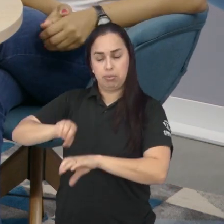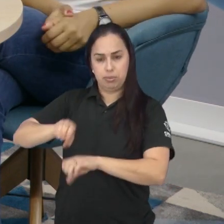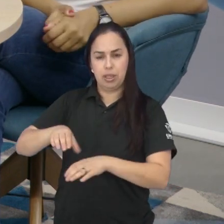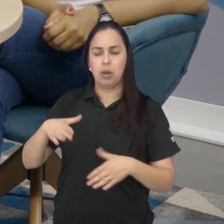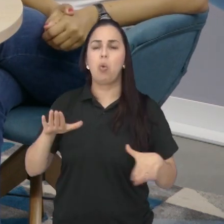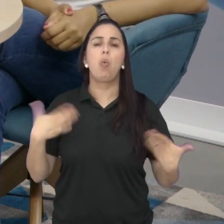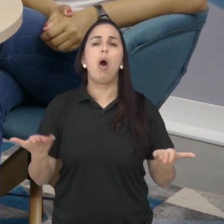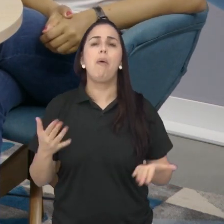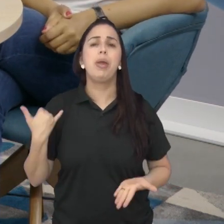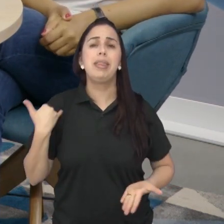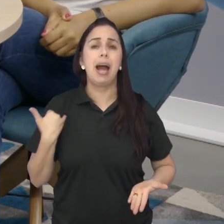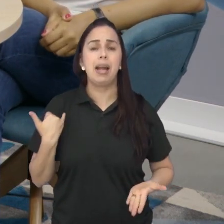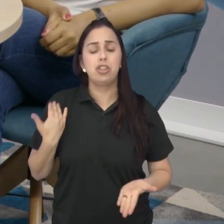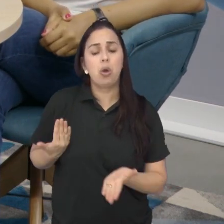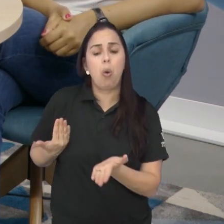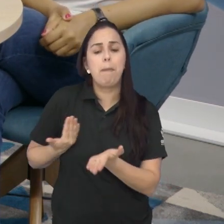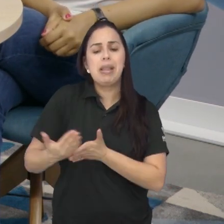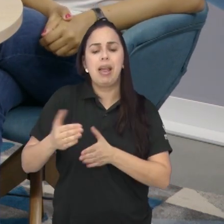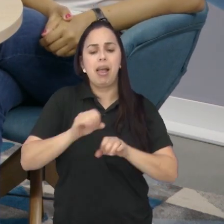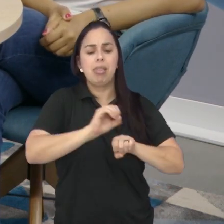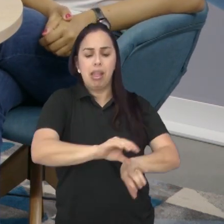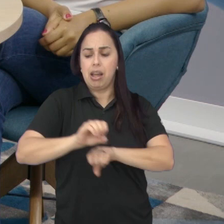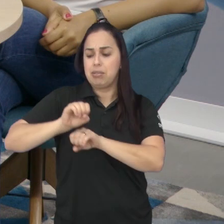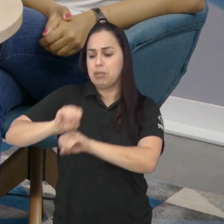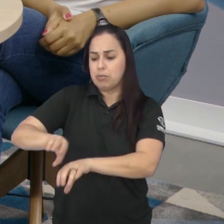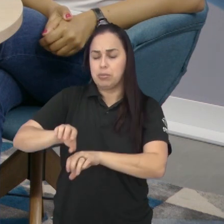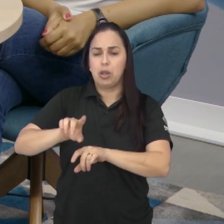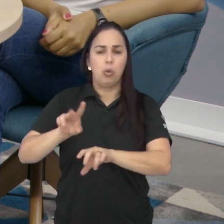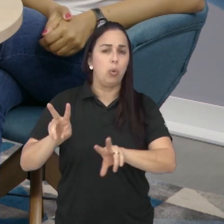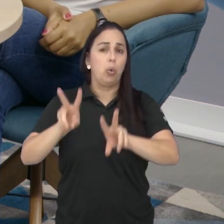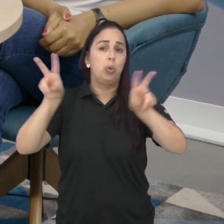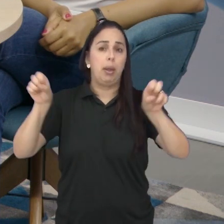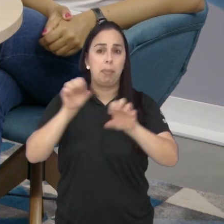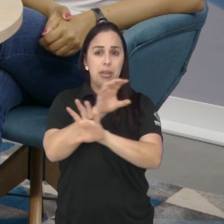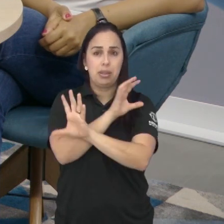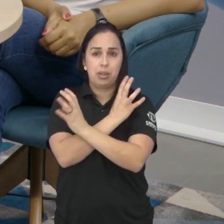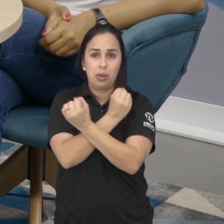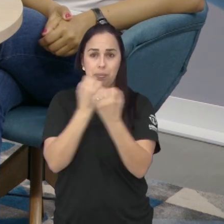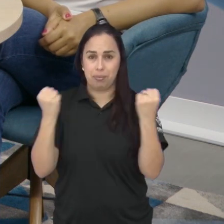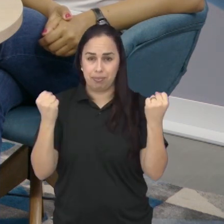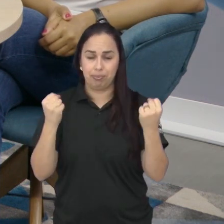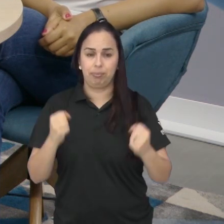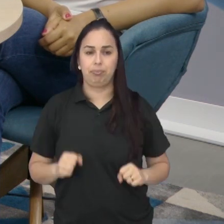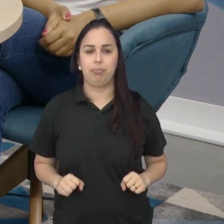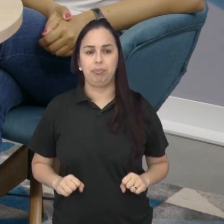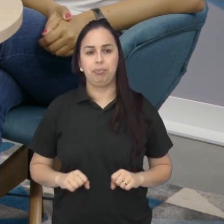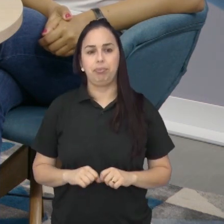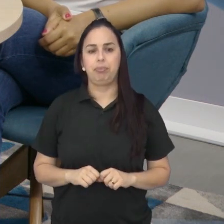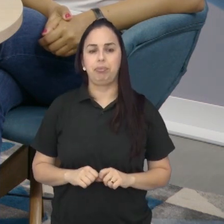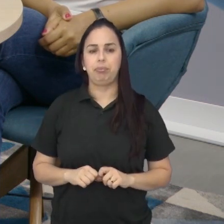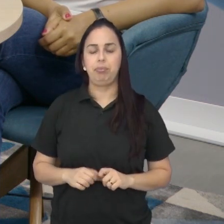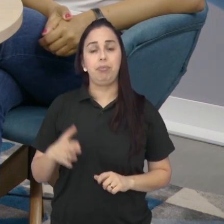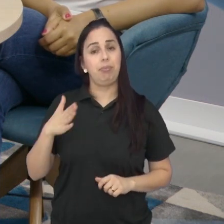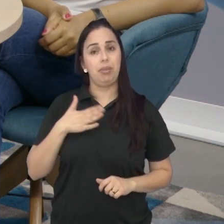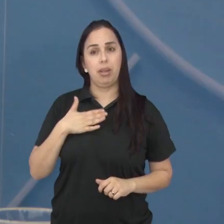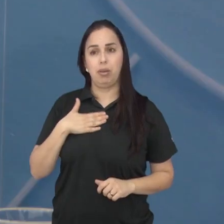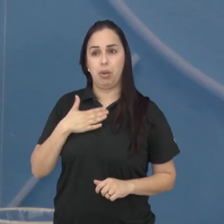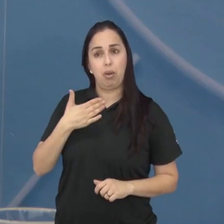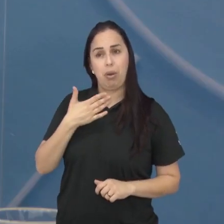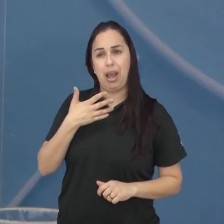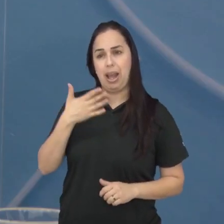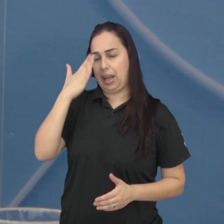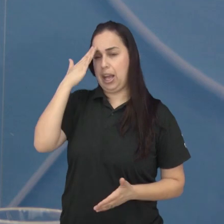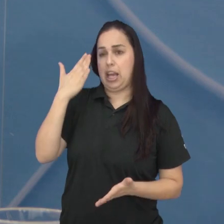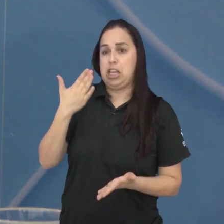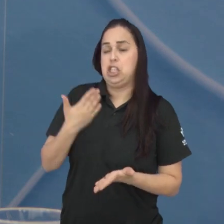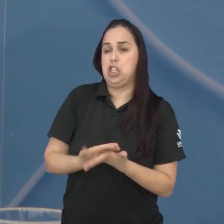Tem uma idade mínima, assim, para começar a introduzir esse assunto com os filhos especificamente? Bom, eu acredito que